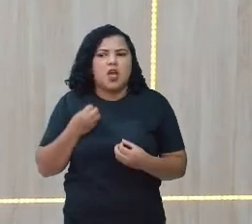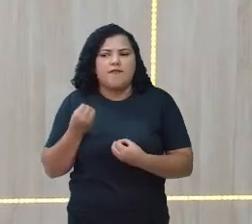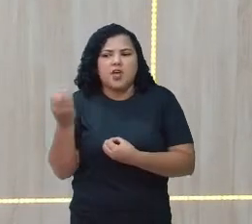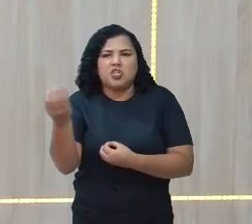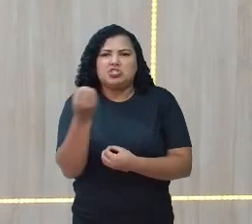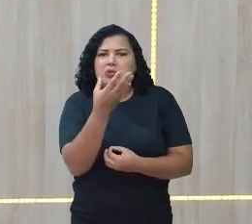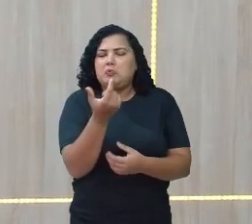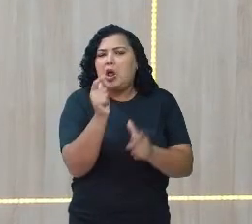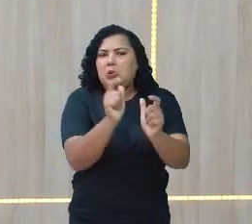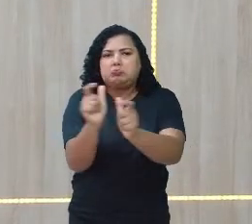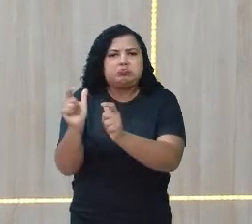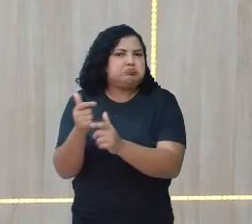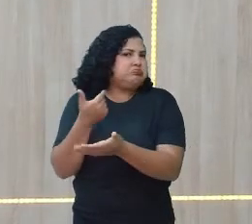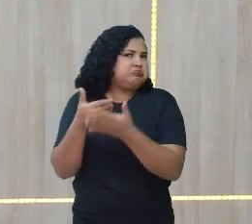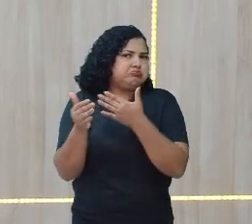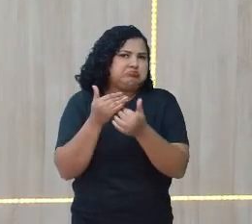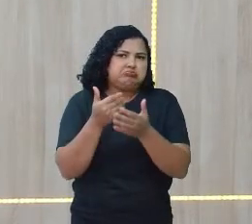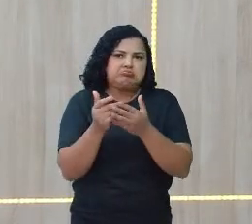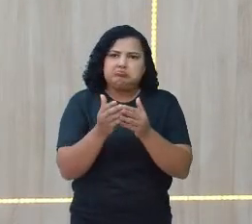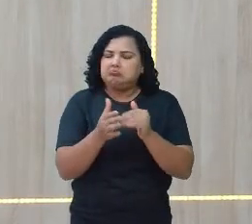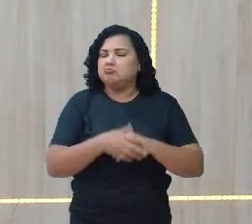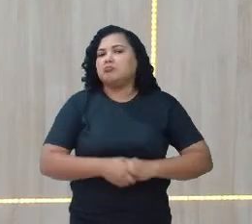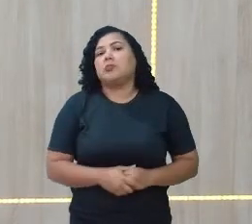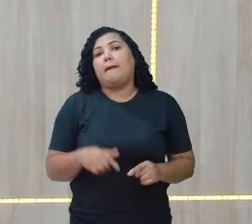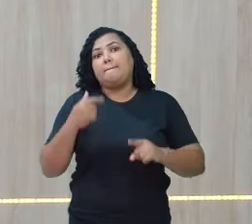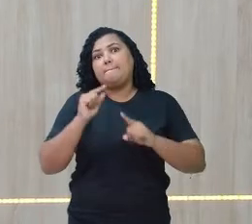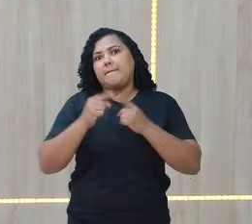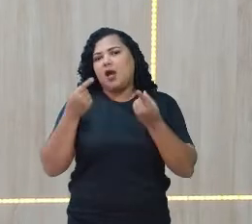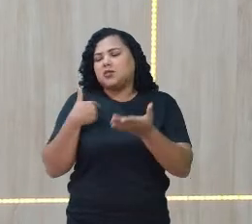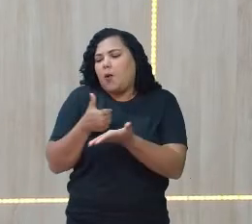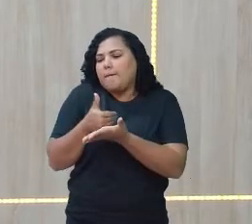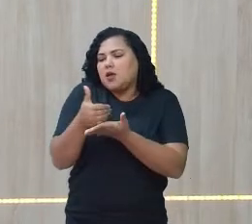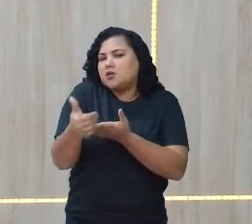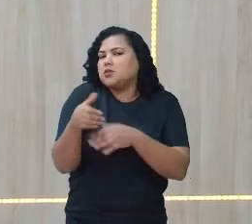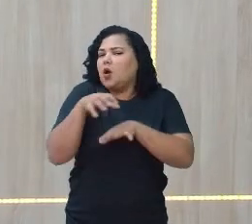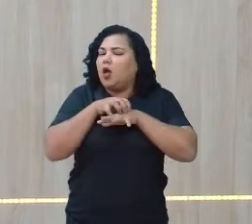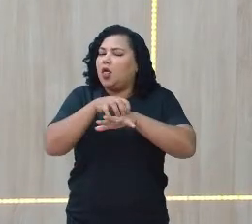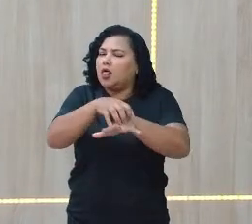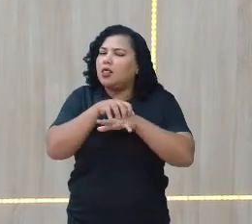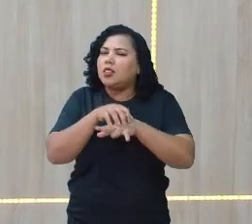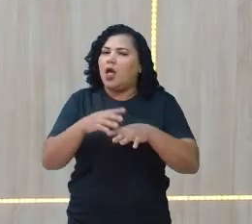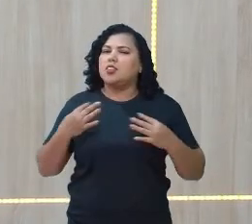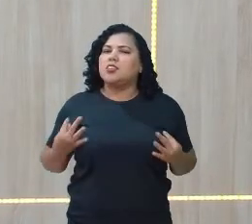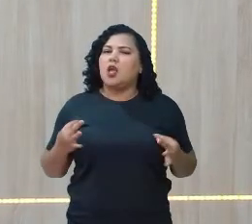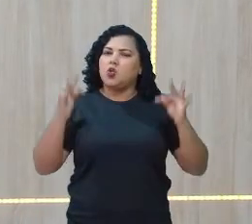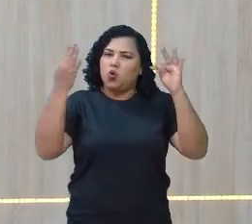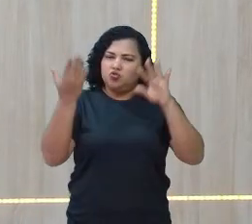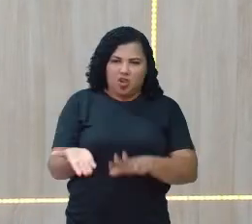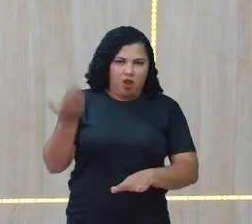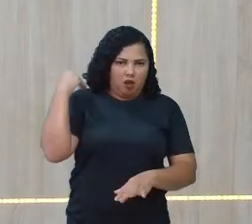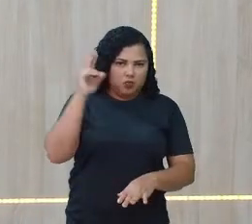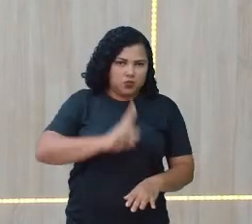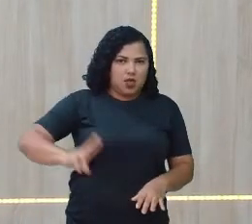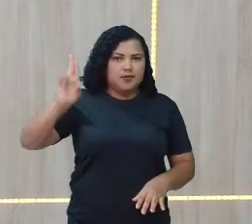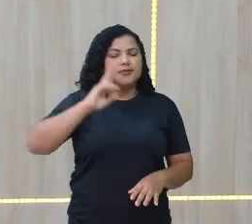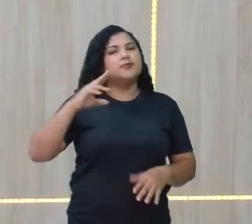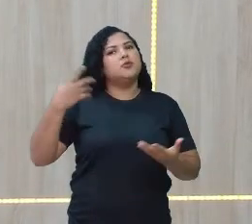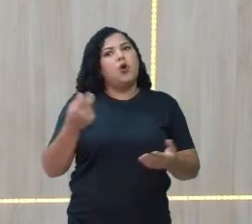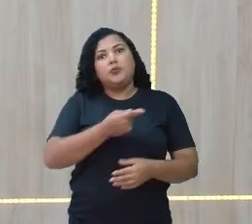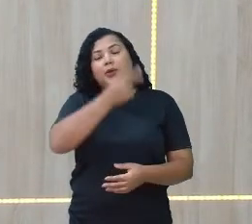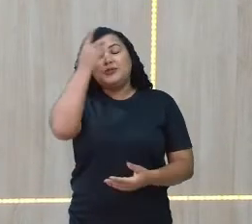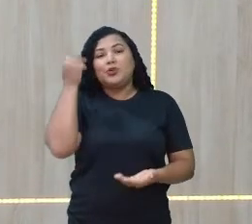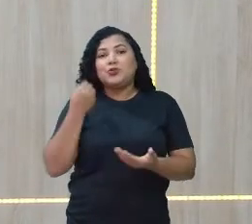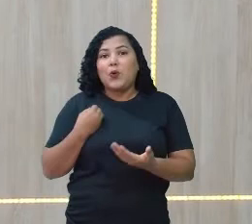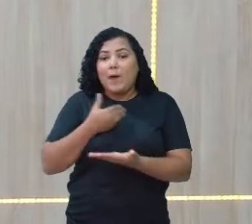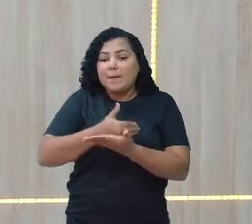XVIII, por exemplo. Mas com o desenvolvimento desses meios de transporte, mais, né, com a tecnologia do período, essa circulação passou a ser